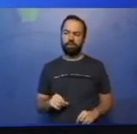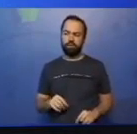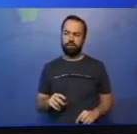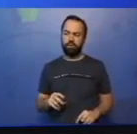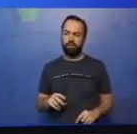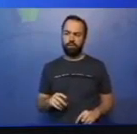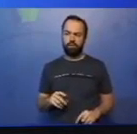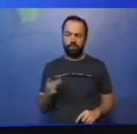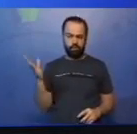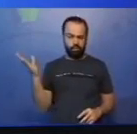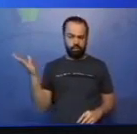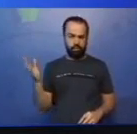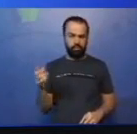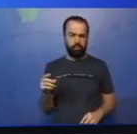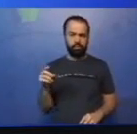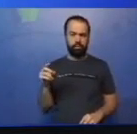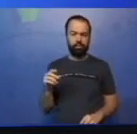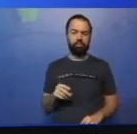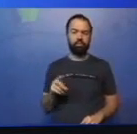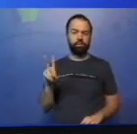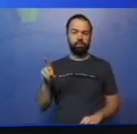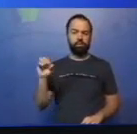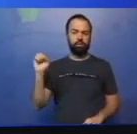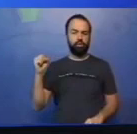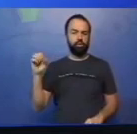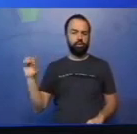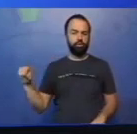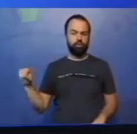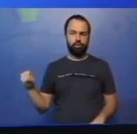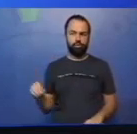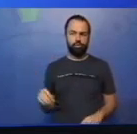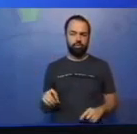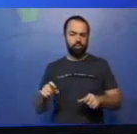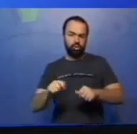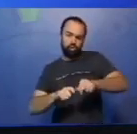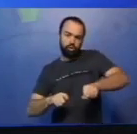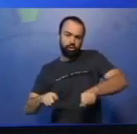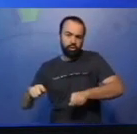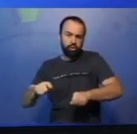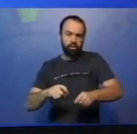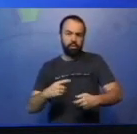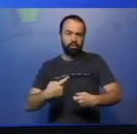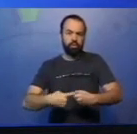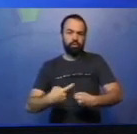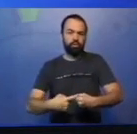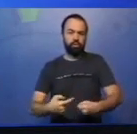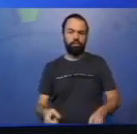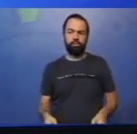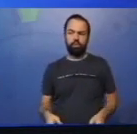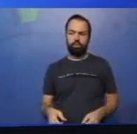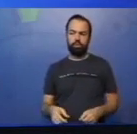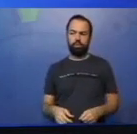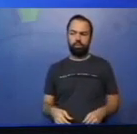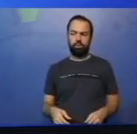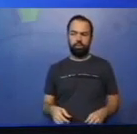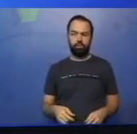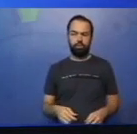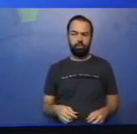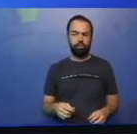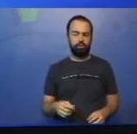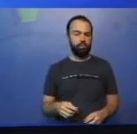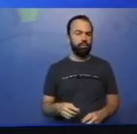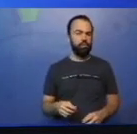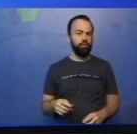Agora o conteúdo da página 280, organização do espaço urbano. As cidades africanas elas